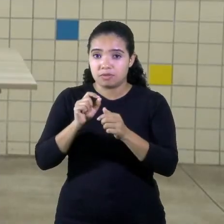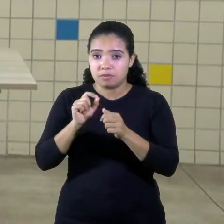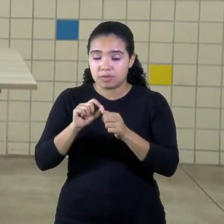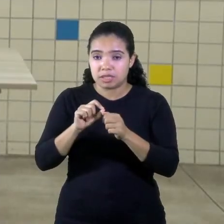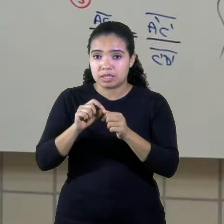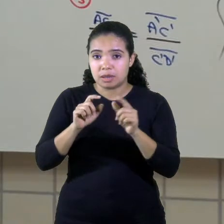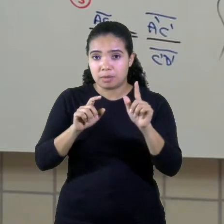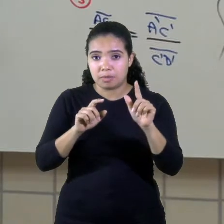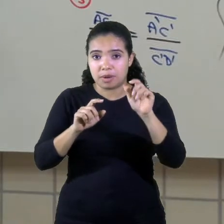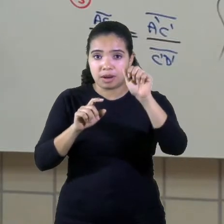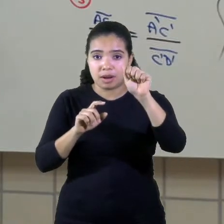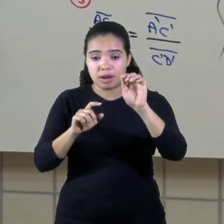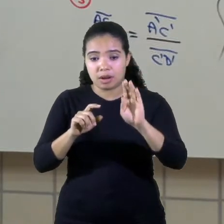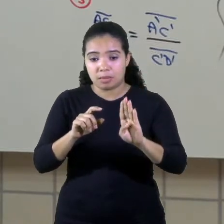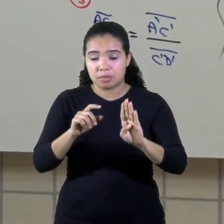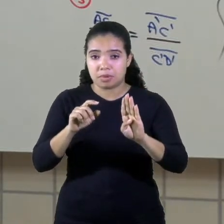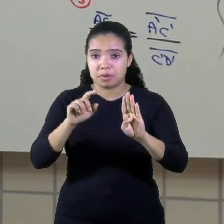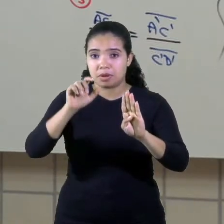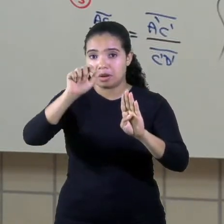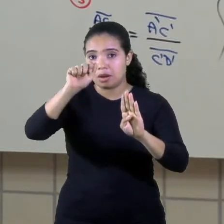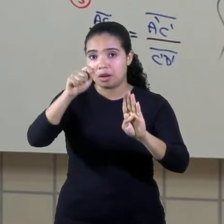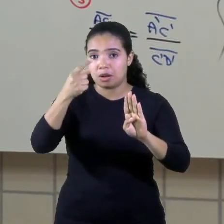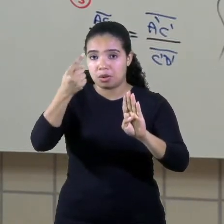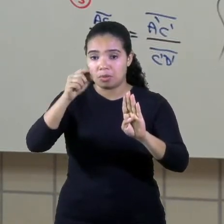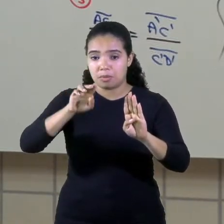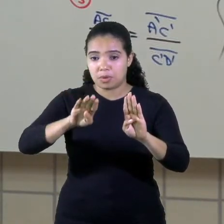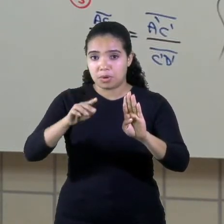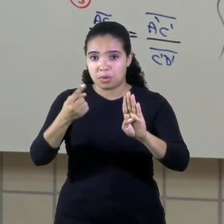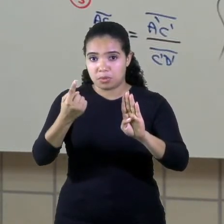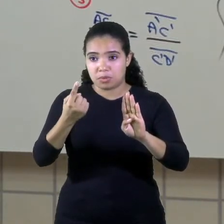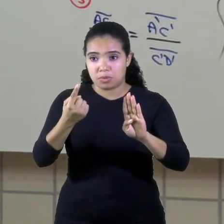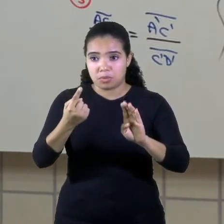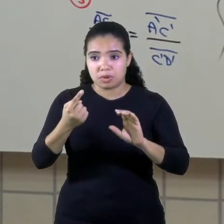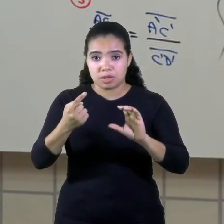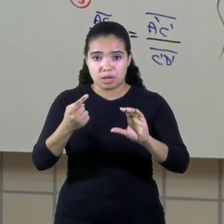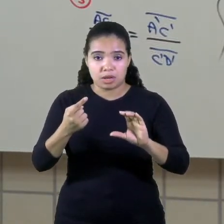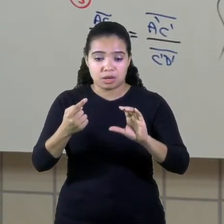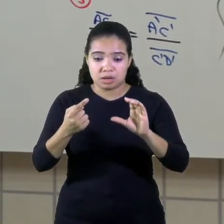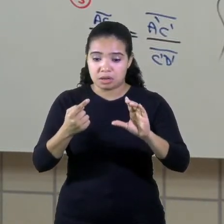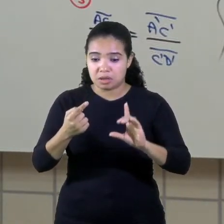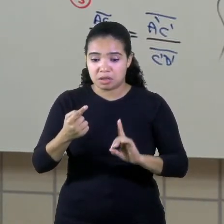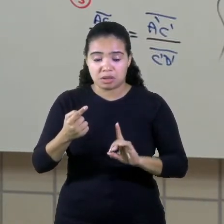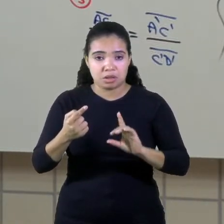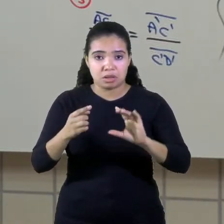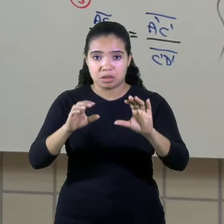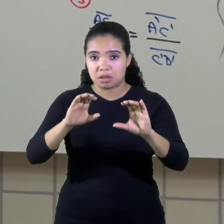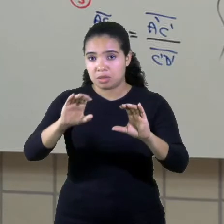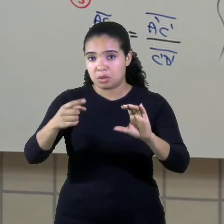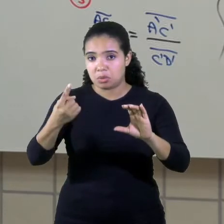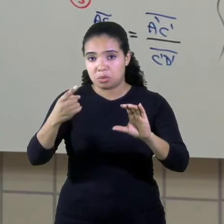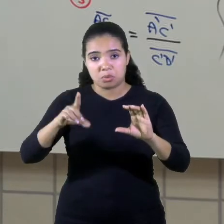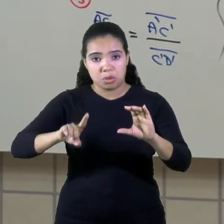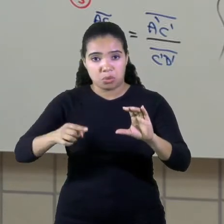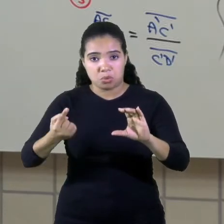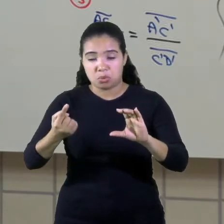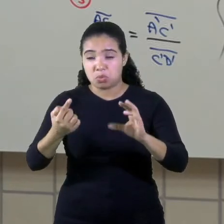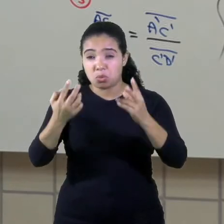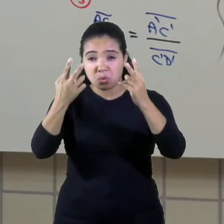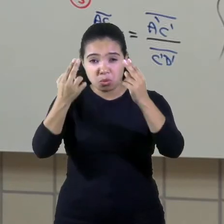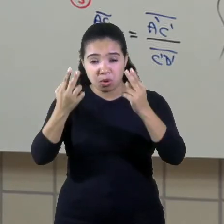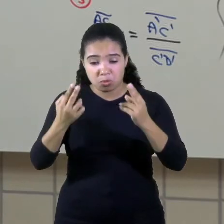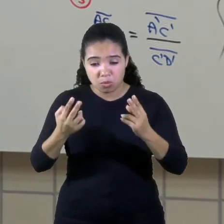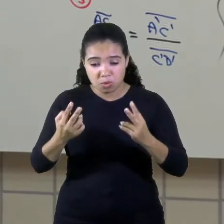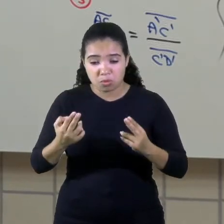lado. Todo o segmento pelo seu correspondente. Então, o que eu fizer de um lado de